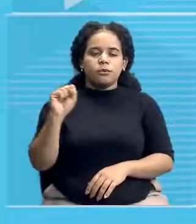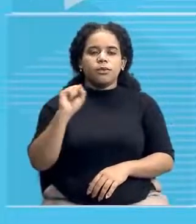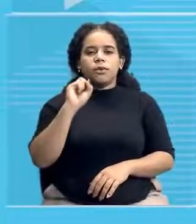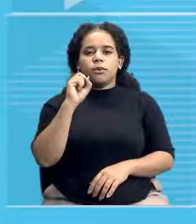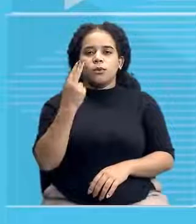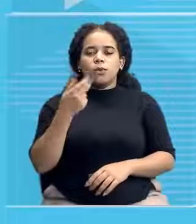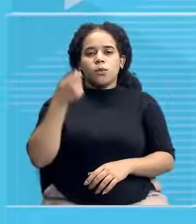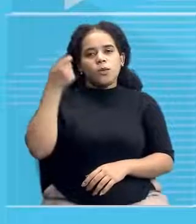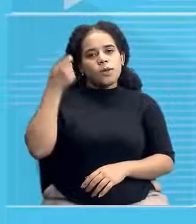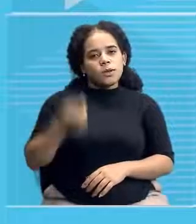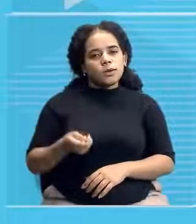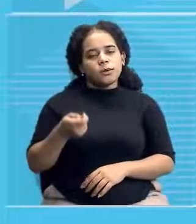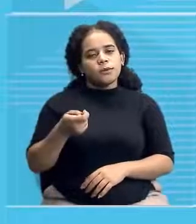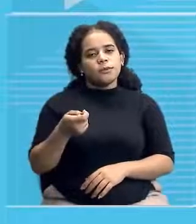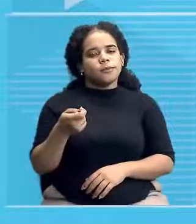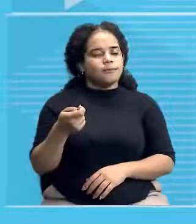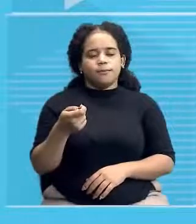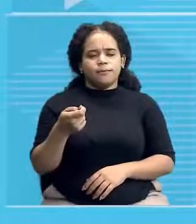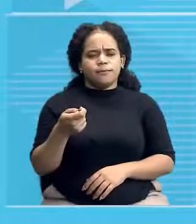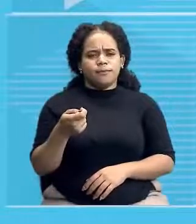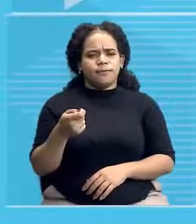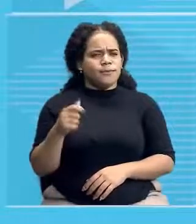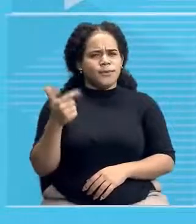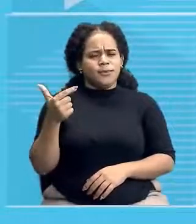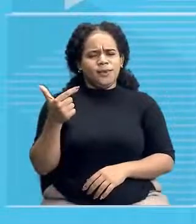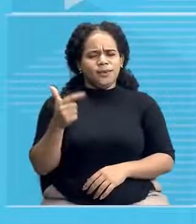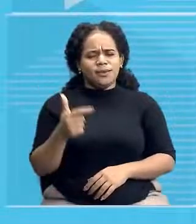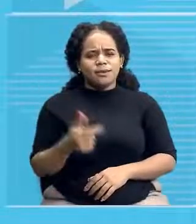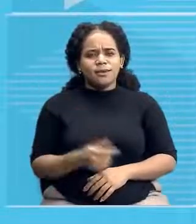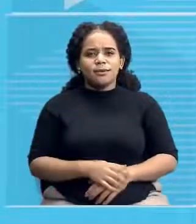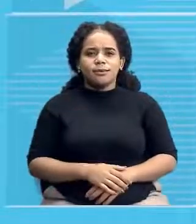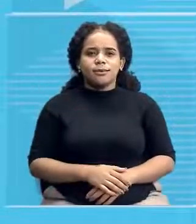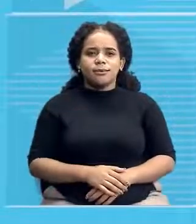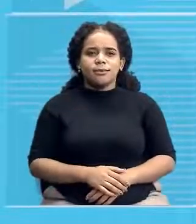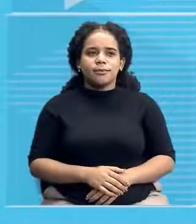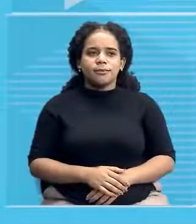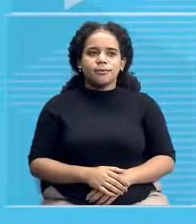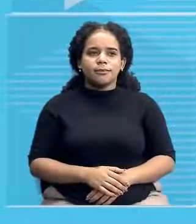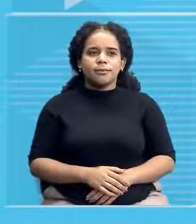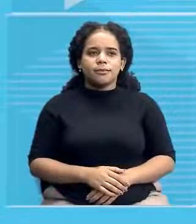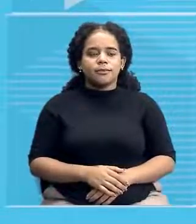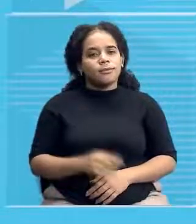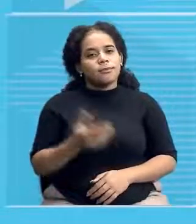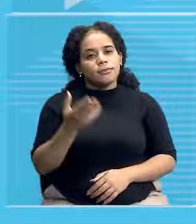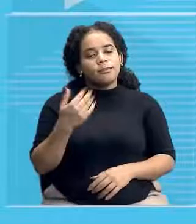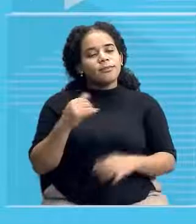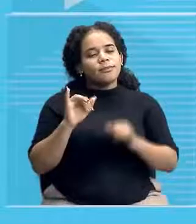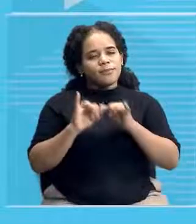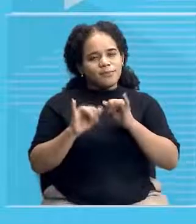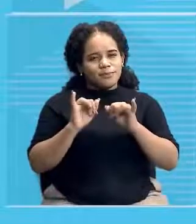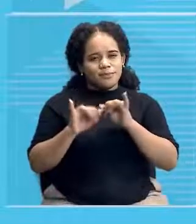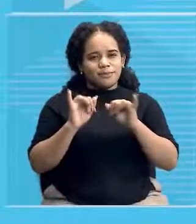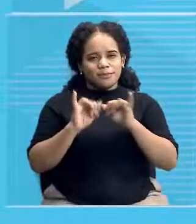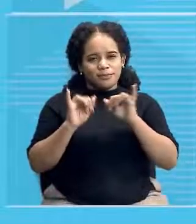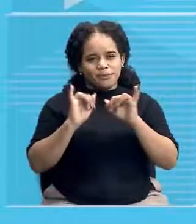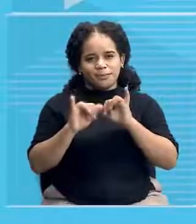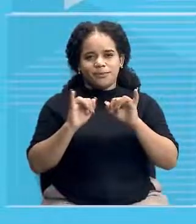ou hétero. Isso não existe. Então, deixe de bobagem.